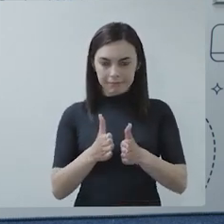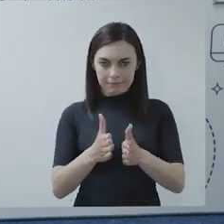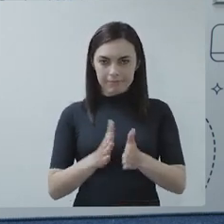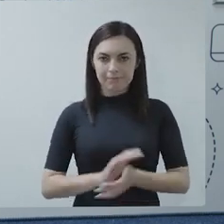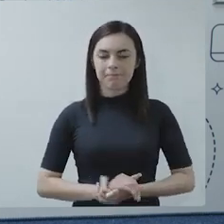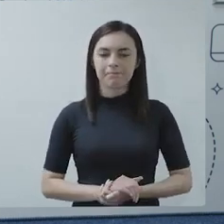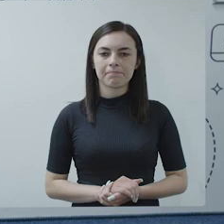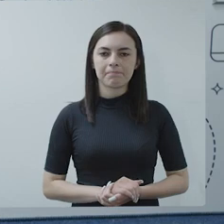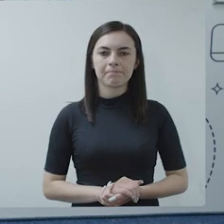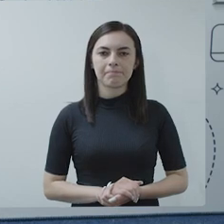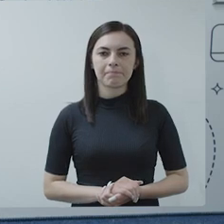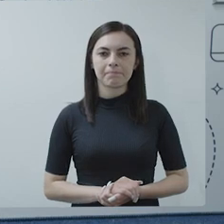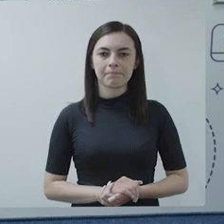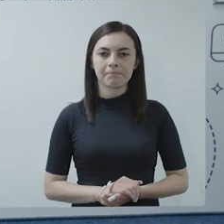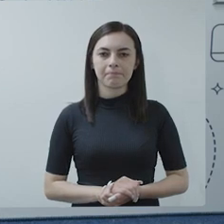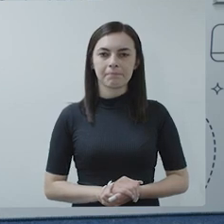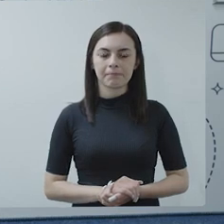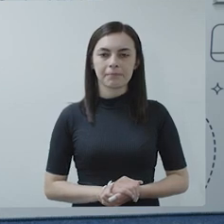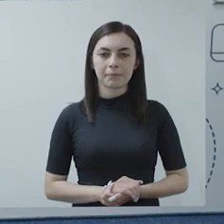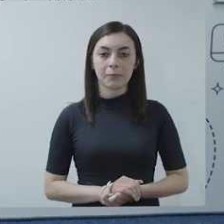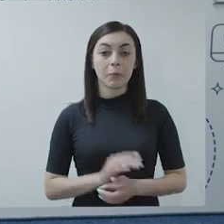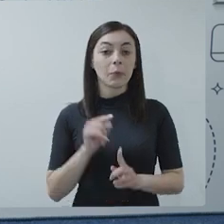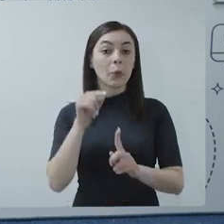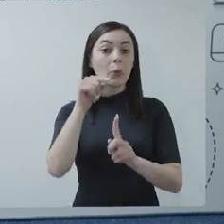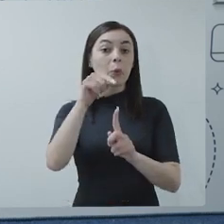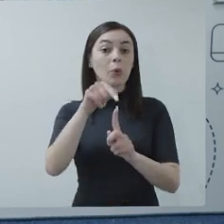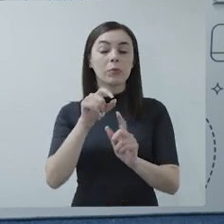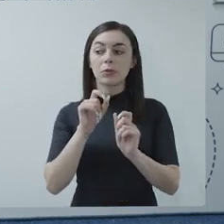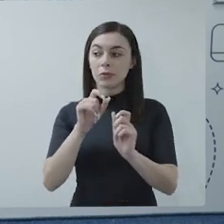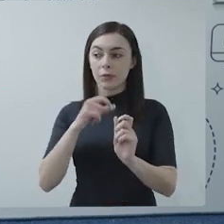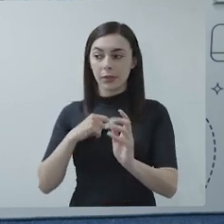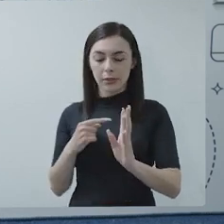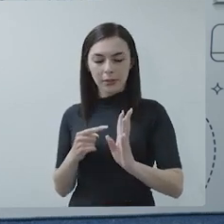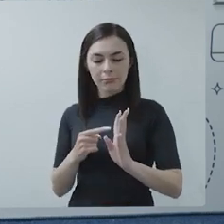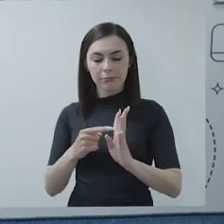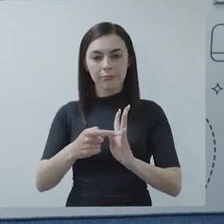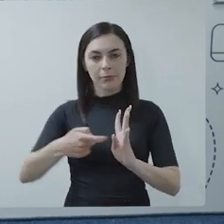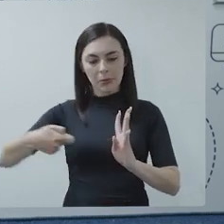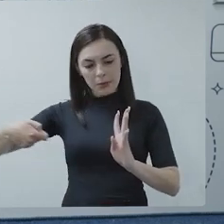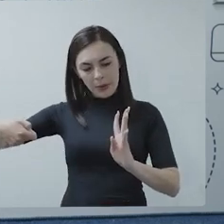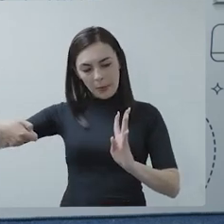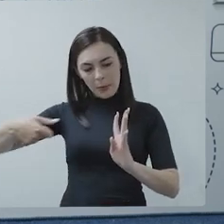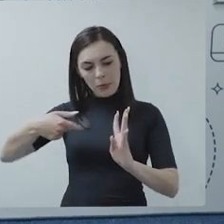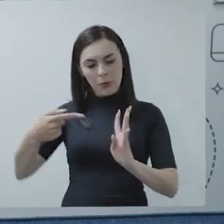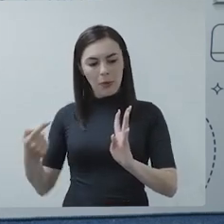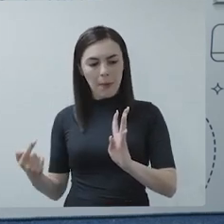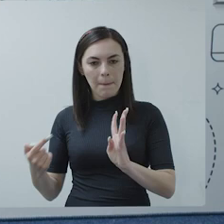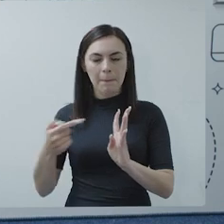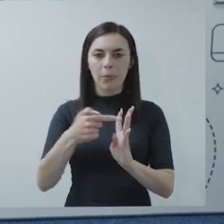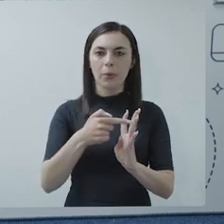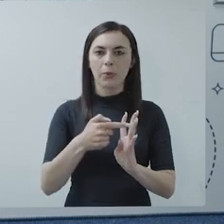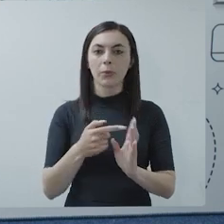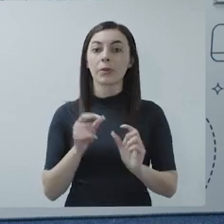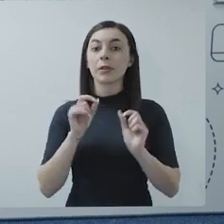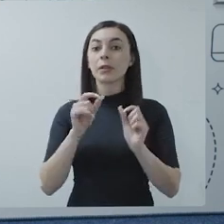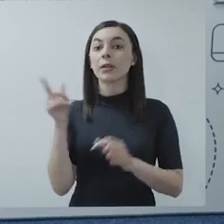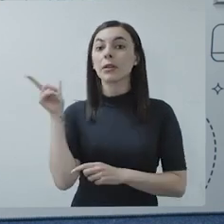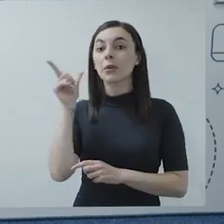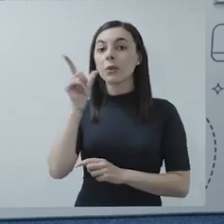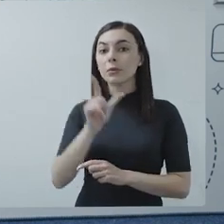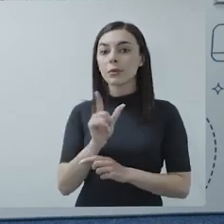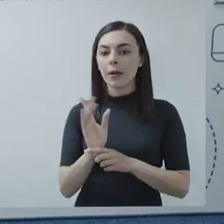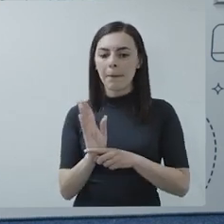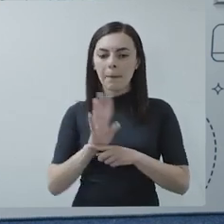Entendi. E a gente vai tentar derrubar com as bolinhas, tá? Quem derrubar mais ganha o